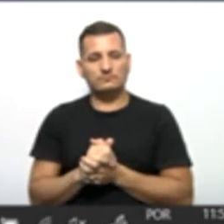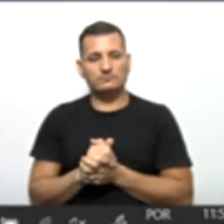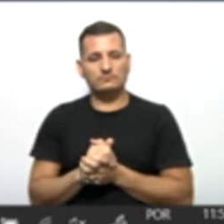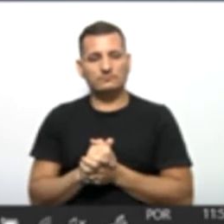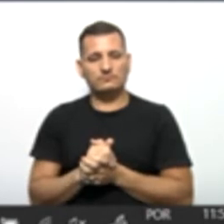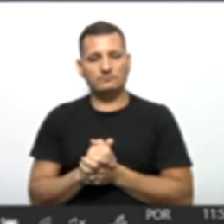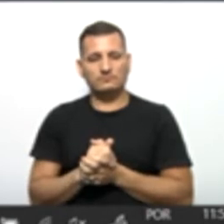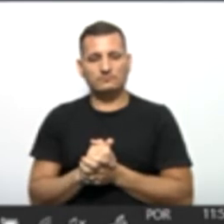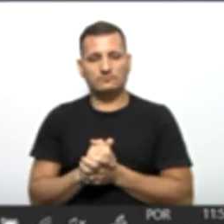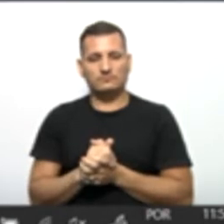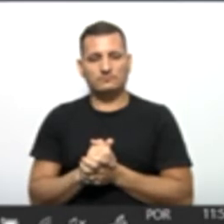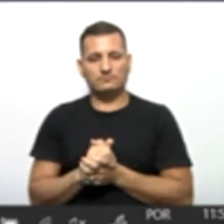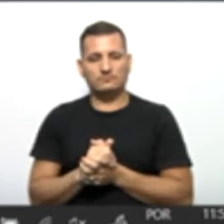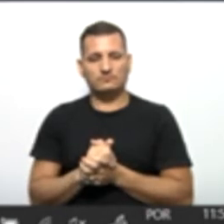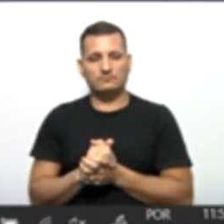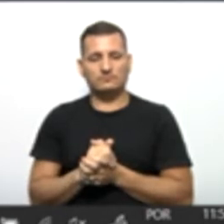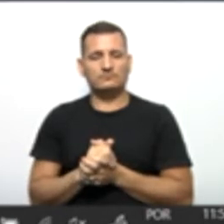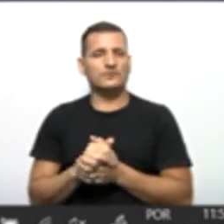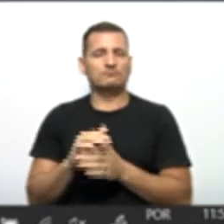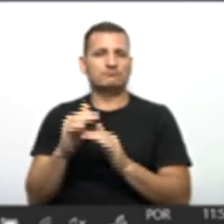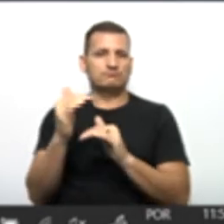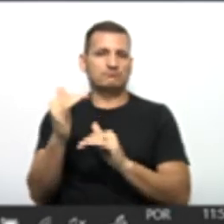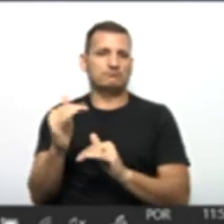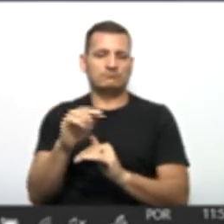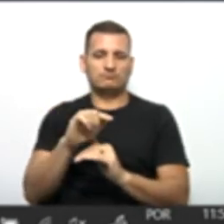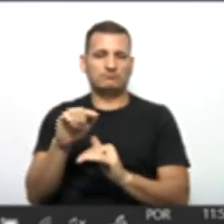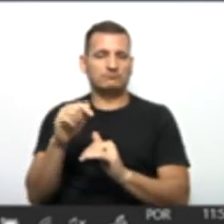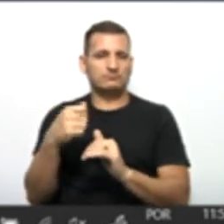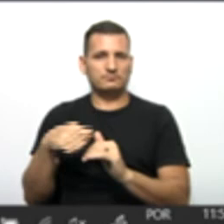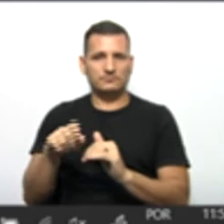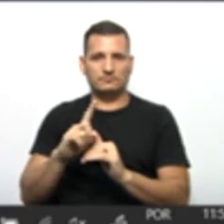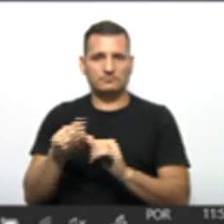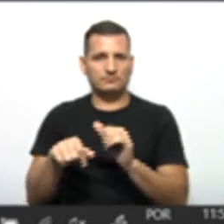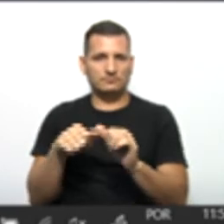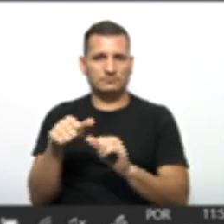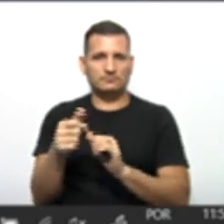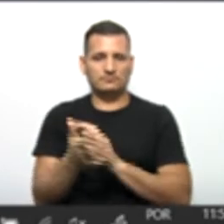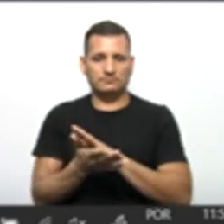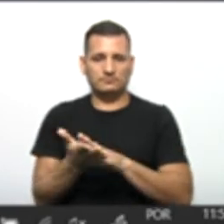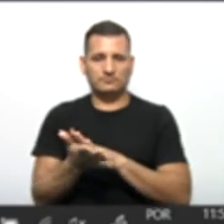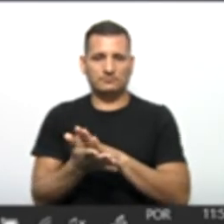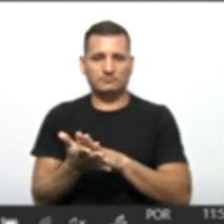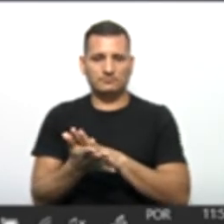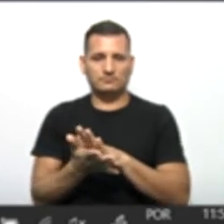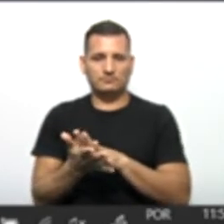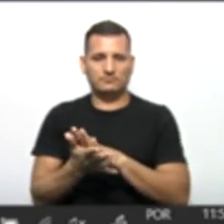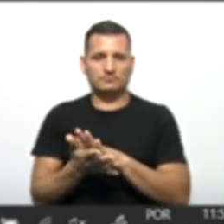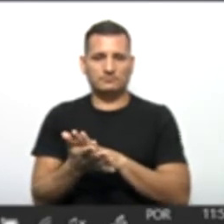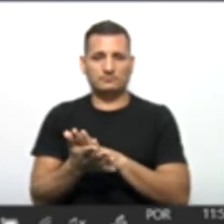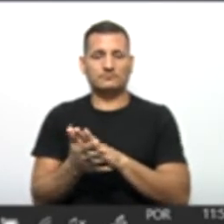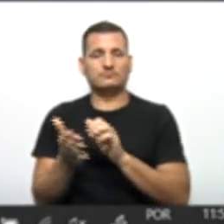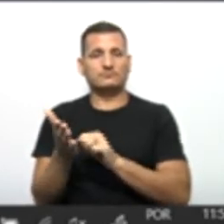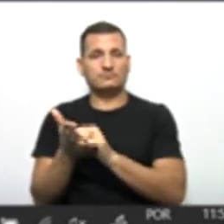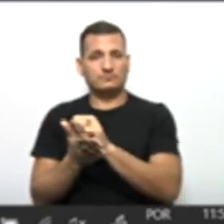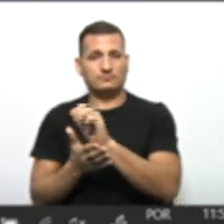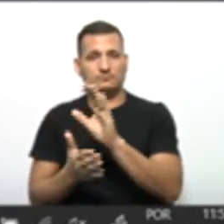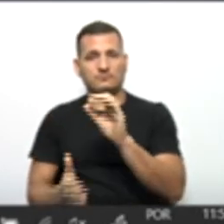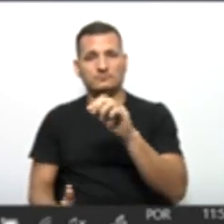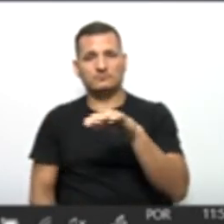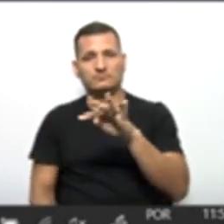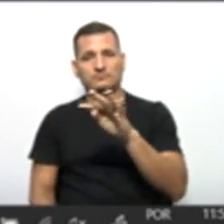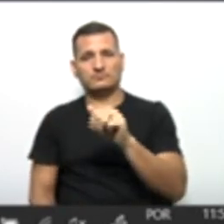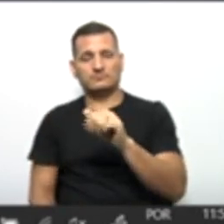aulas anteriores e que vocês não vão precisar alterar nada e essa ou excluir contato ele está retornando